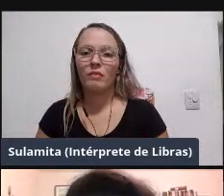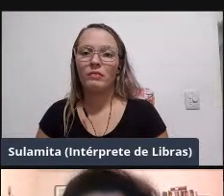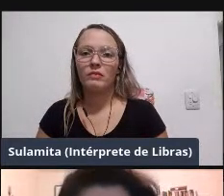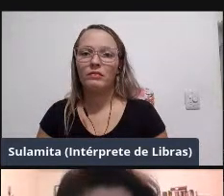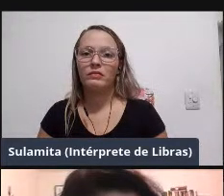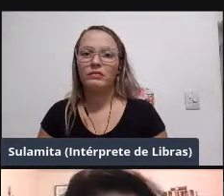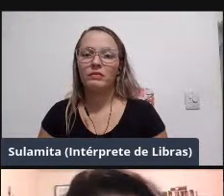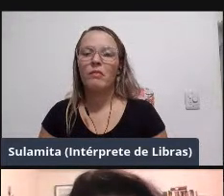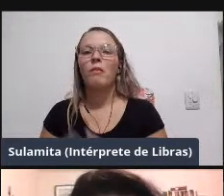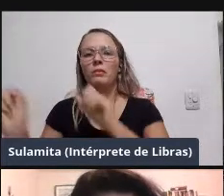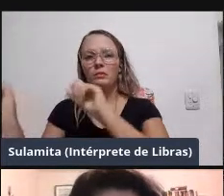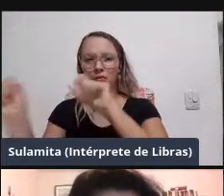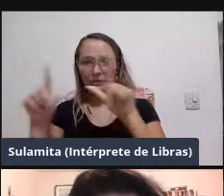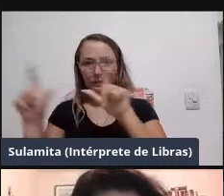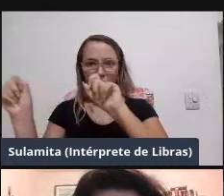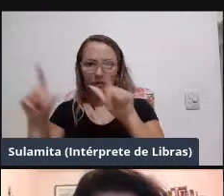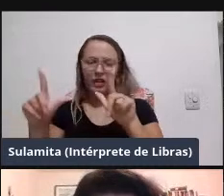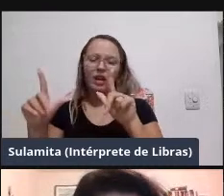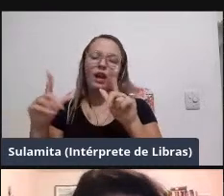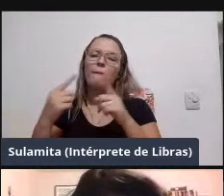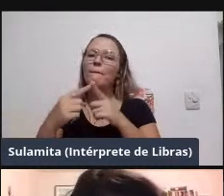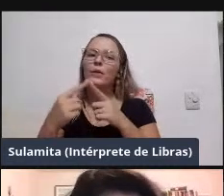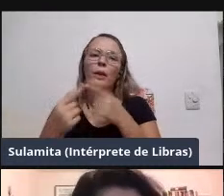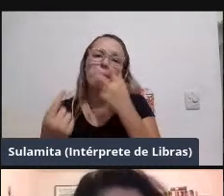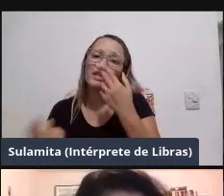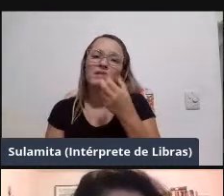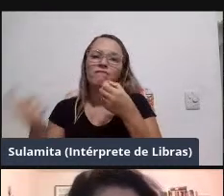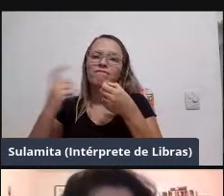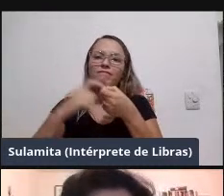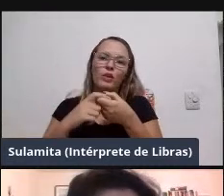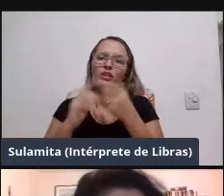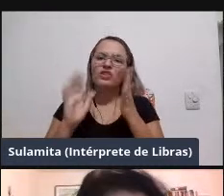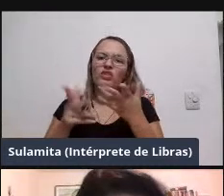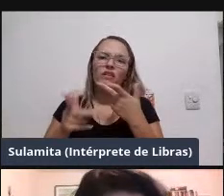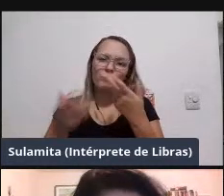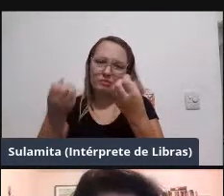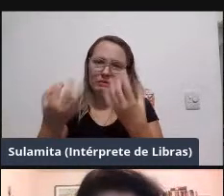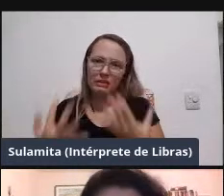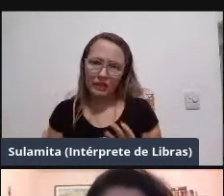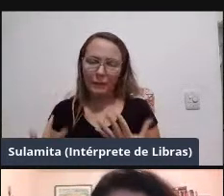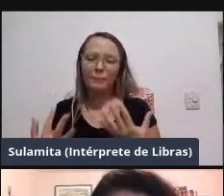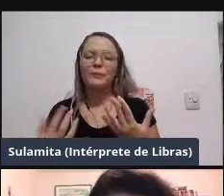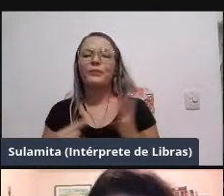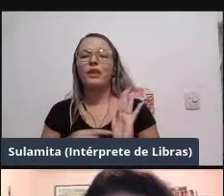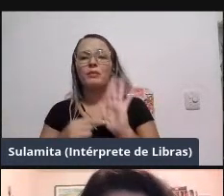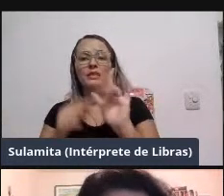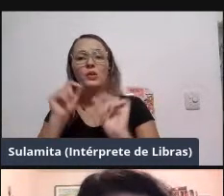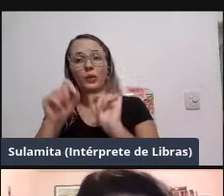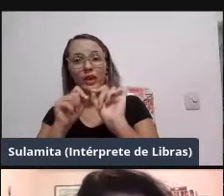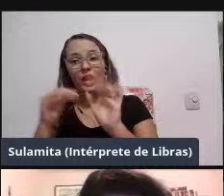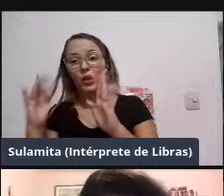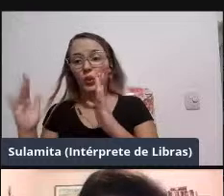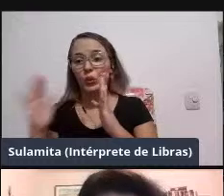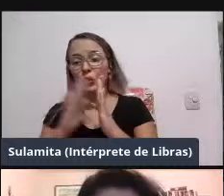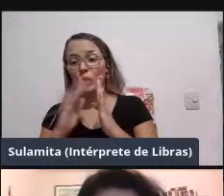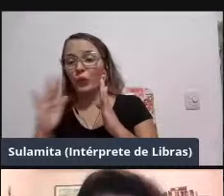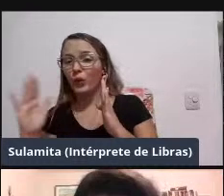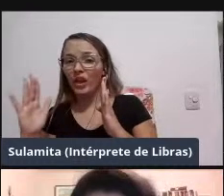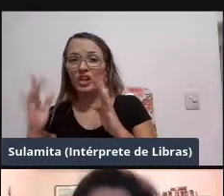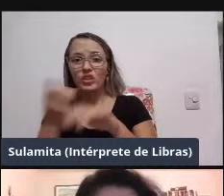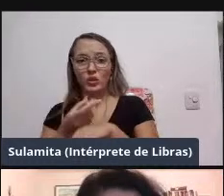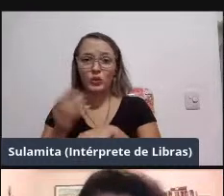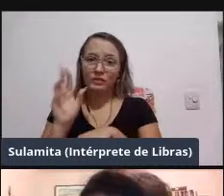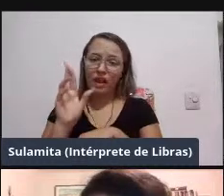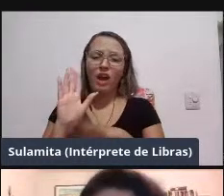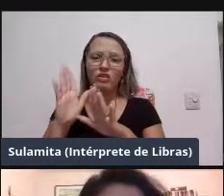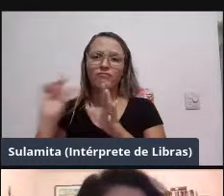Eu vou passar isso, né, porque eu acho que só retomo o que eu falei, mas querendo mostrar como é que no doutorado, durante o meu doutorado, eu me insiro nesse campo,